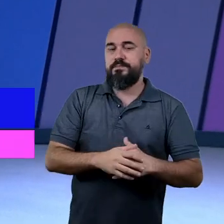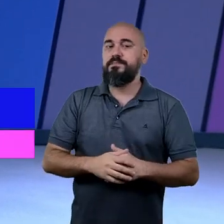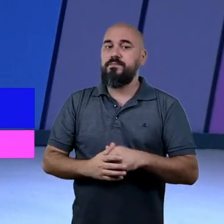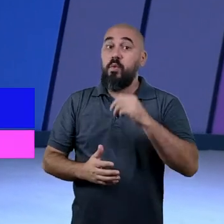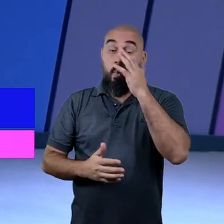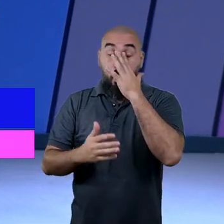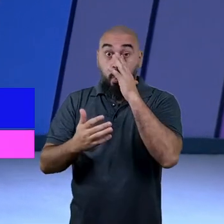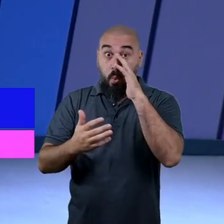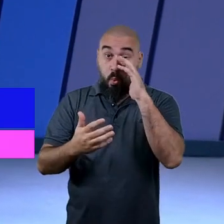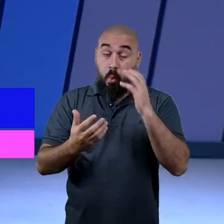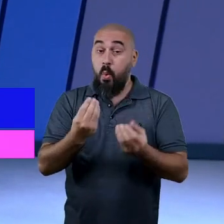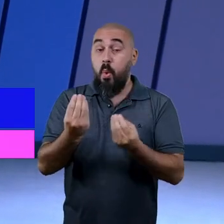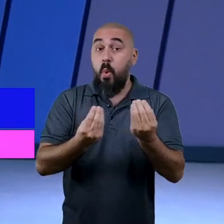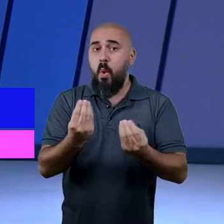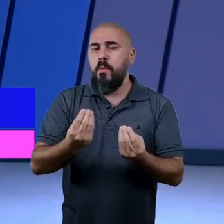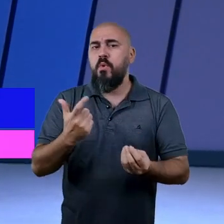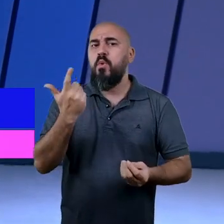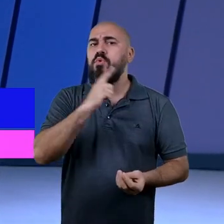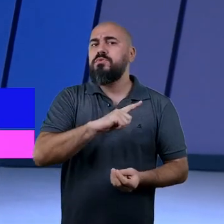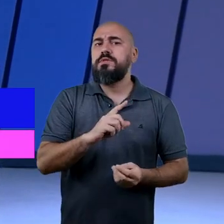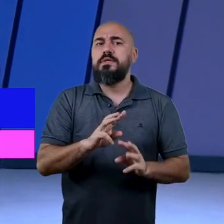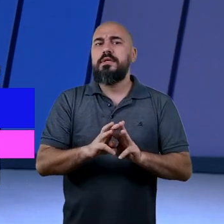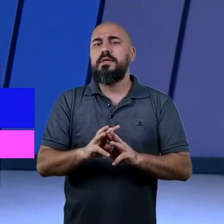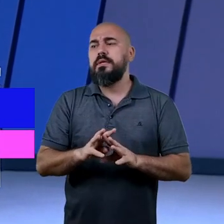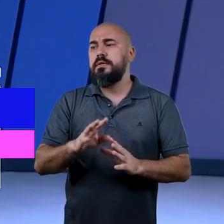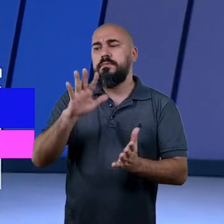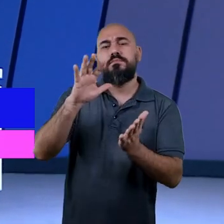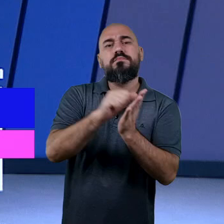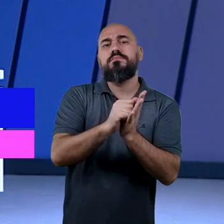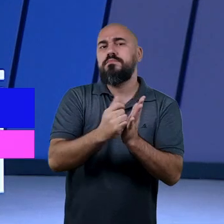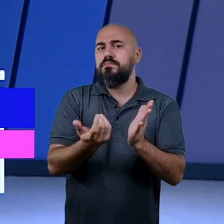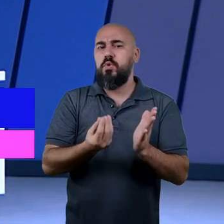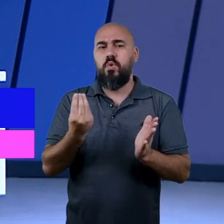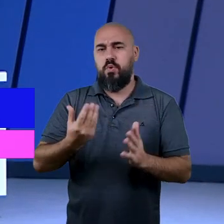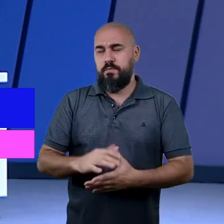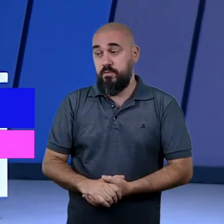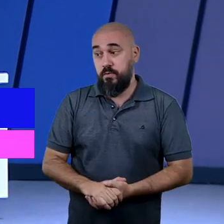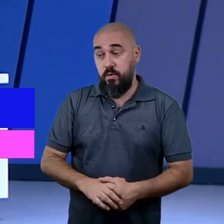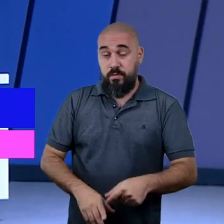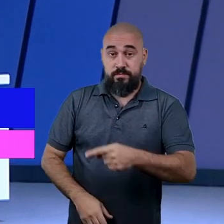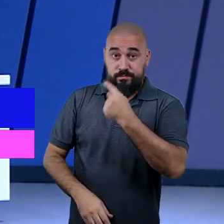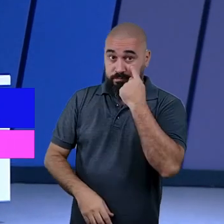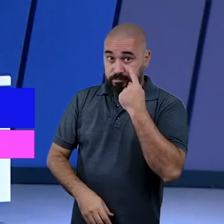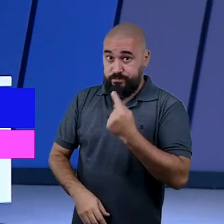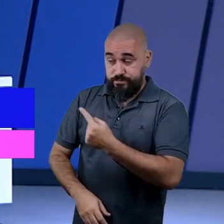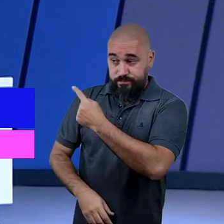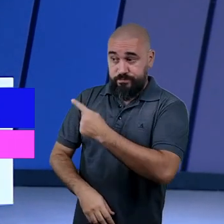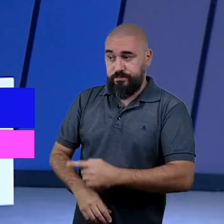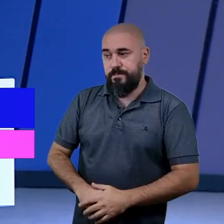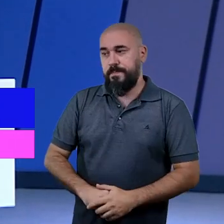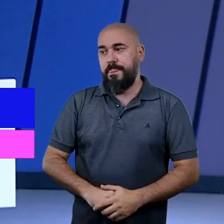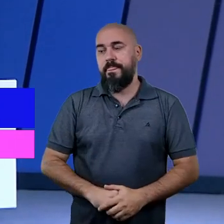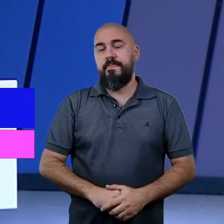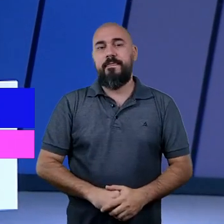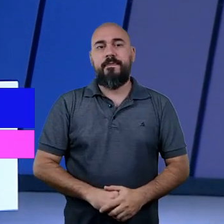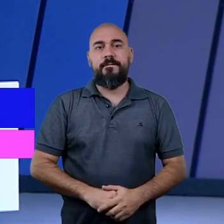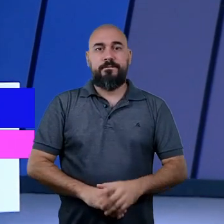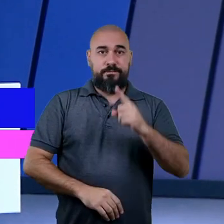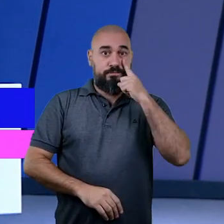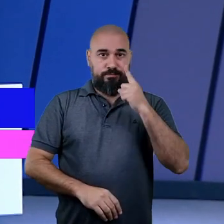aqui o site da nossa escola bíblica. A direção é a seguinte, olha,